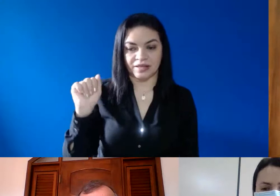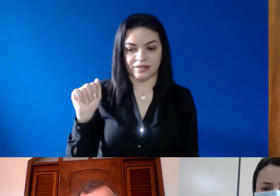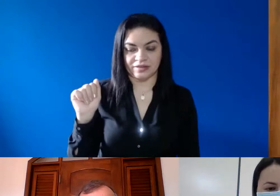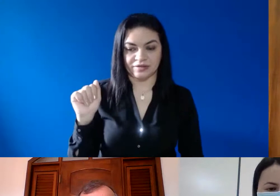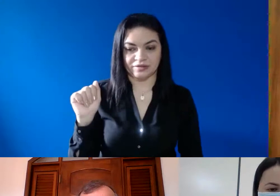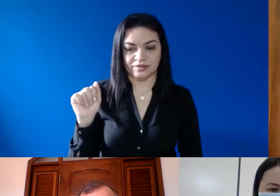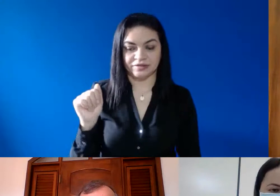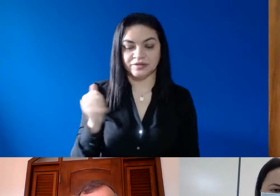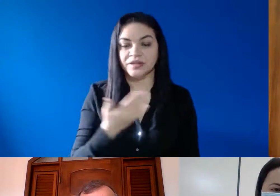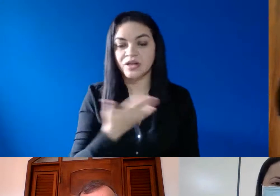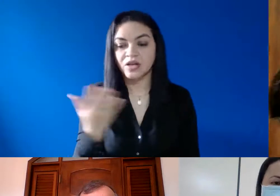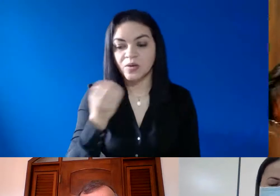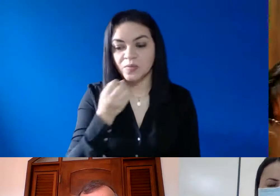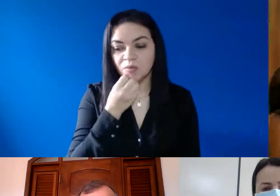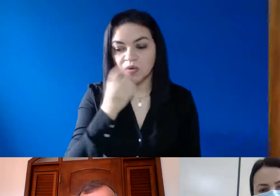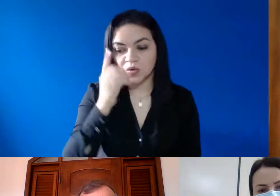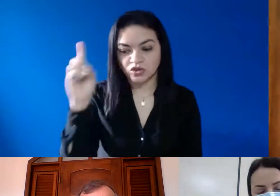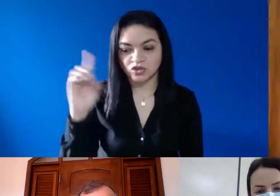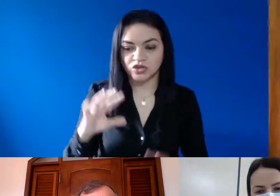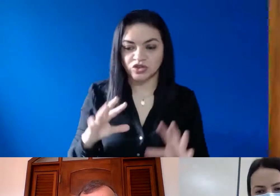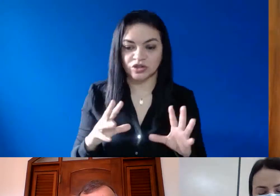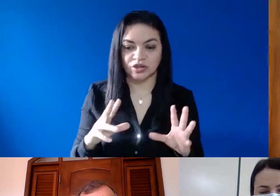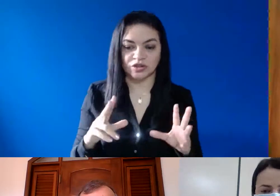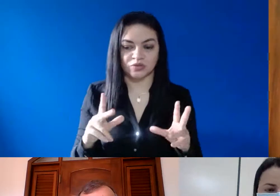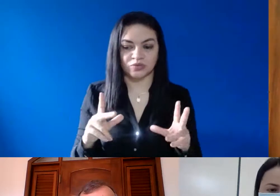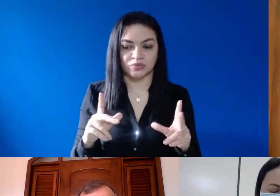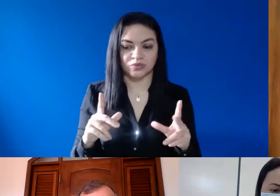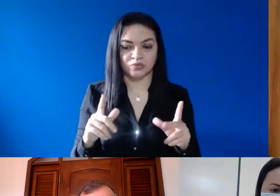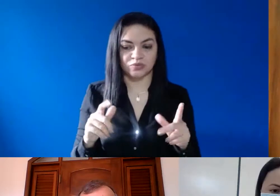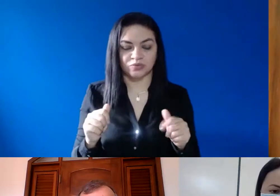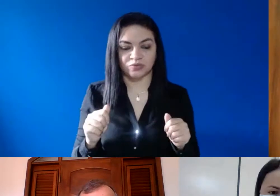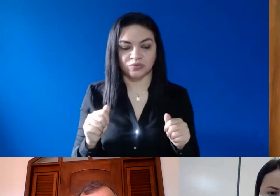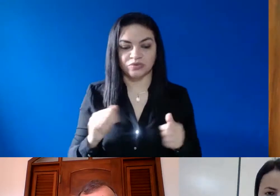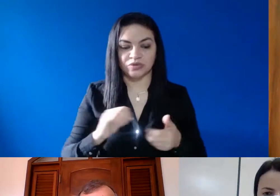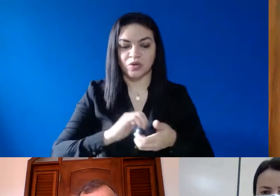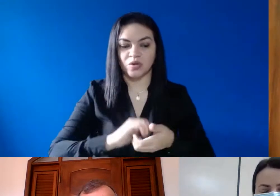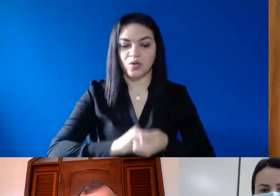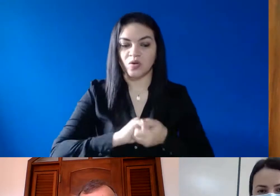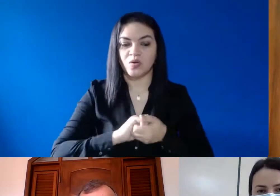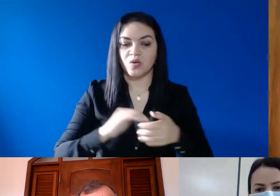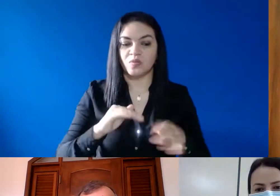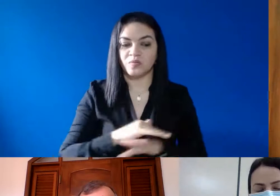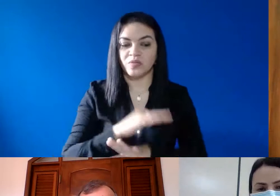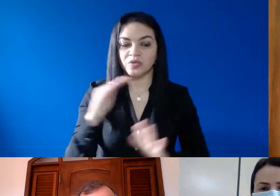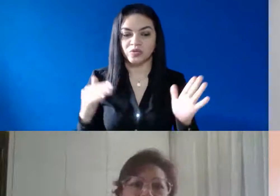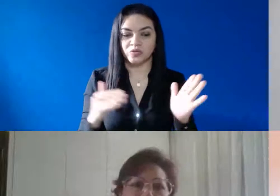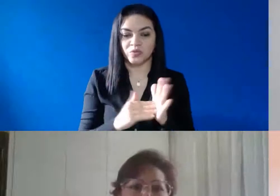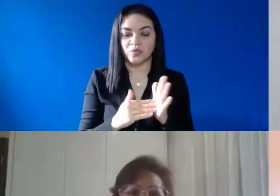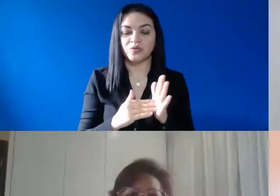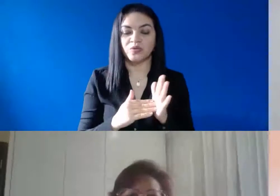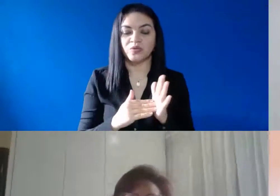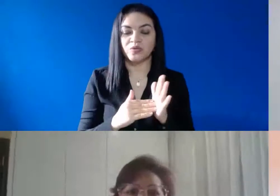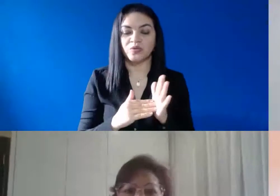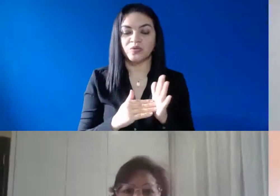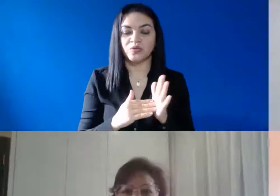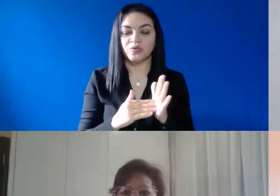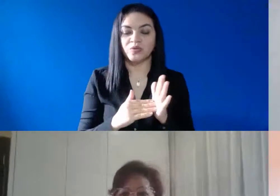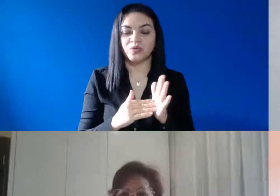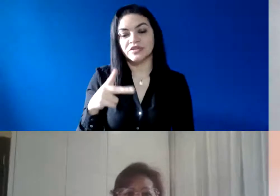Bom dia a todos, a todas. Cumprimento aqui toda a mesa virtual,